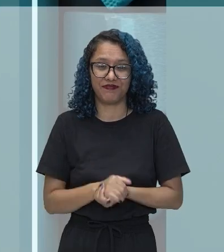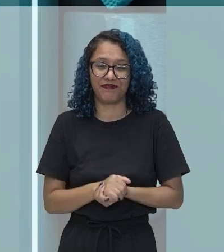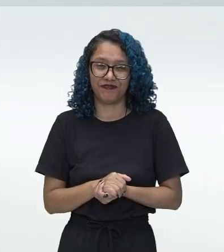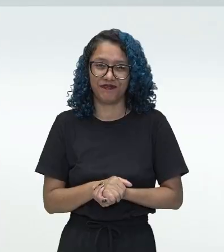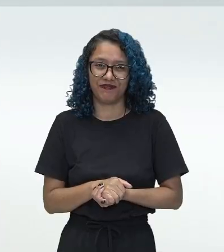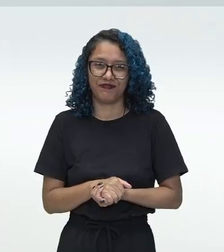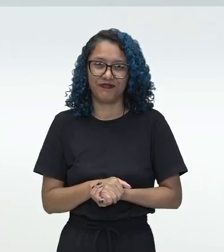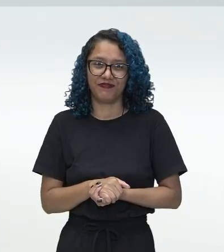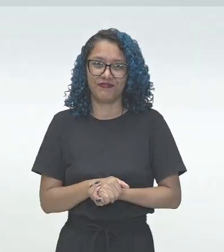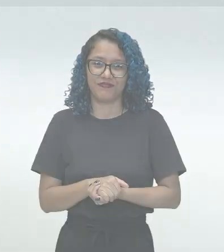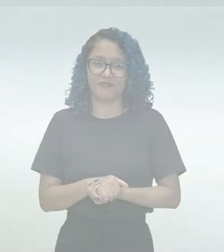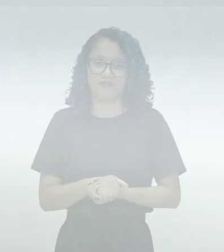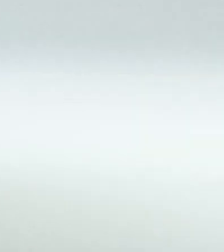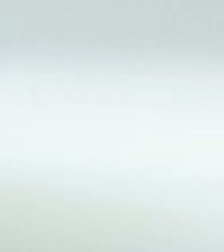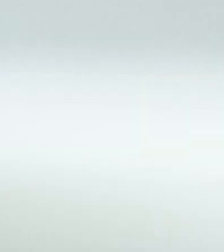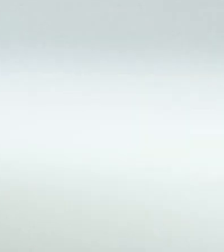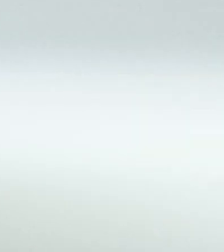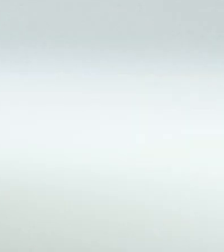lá.